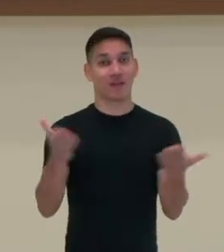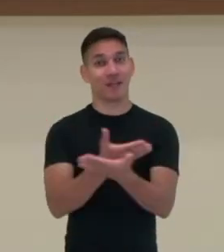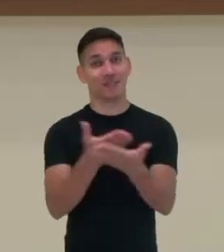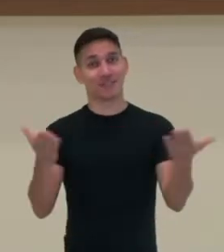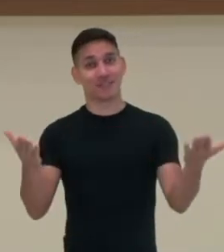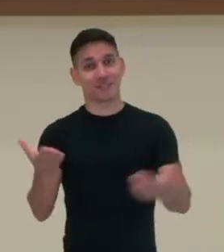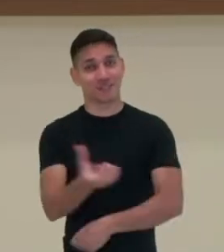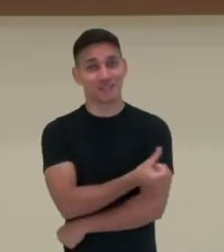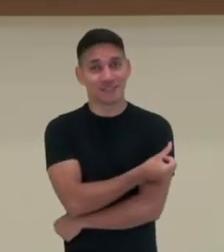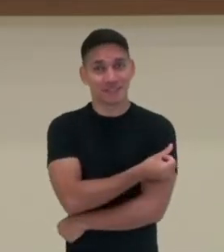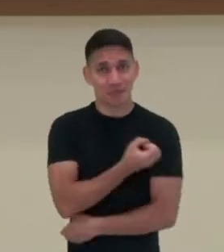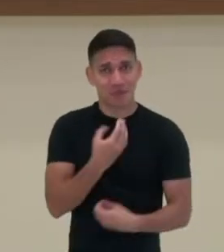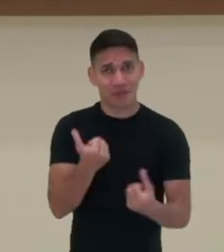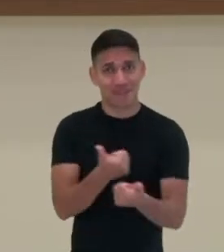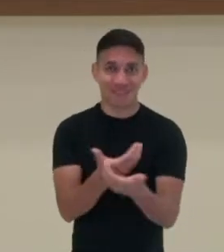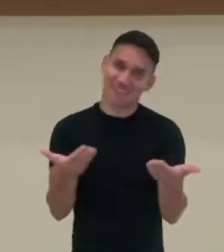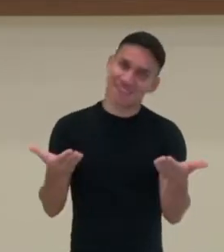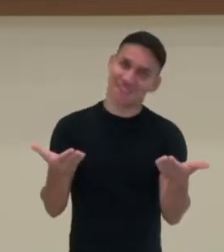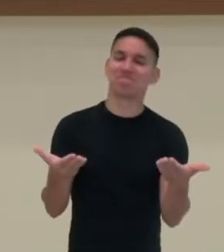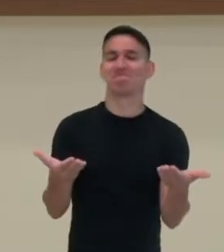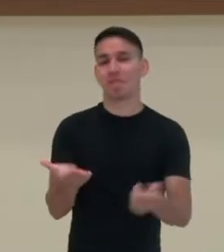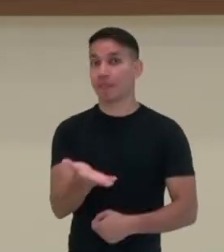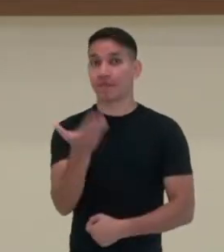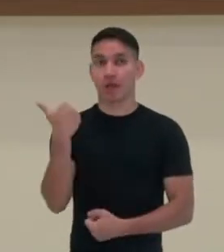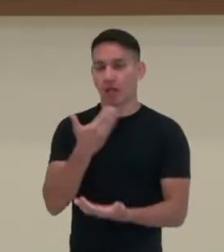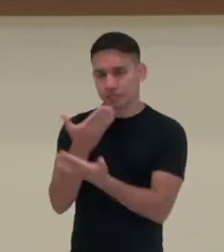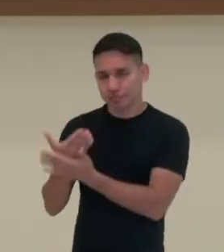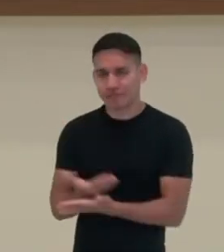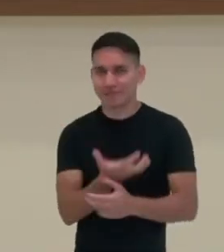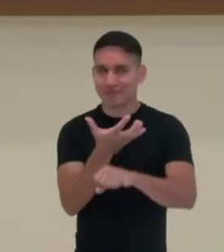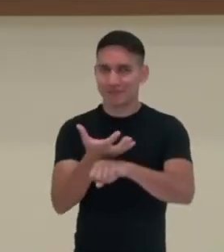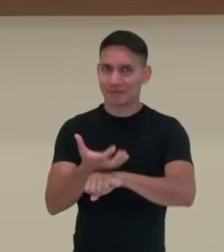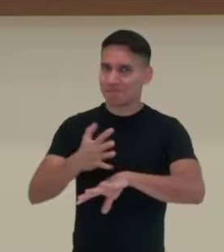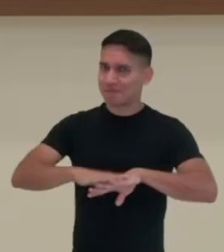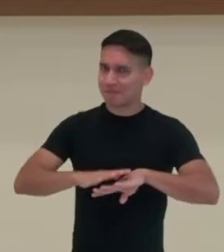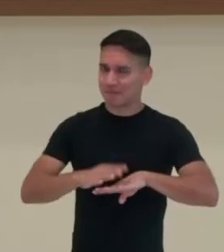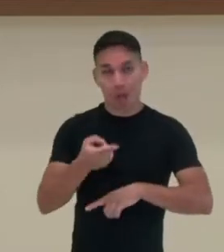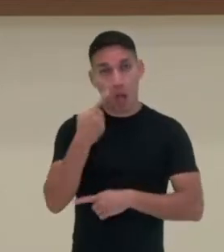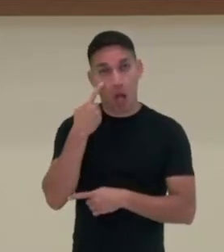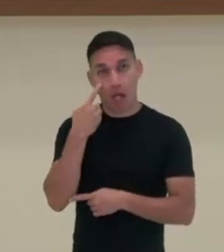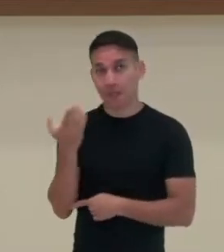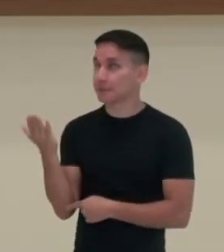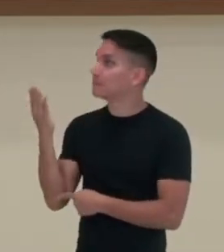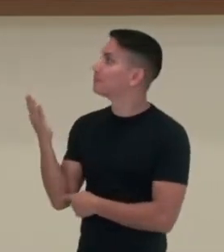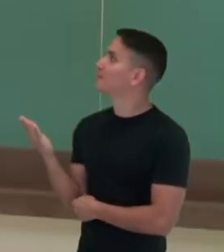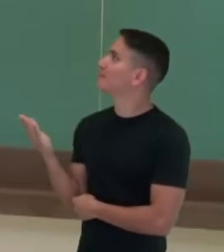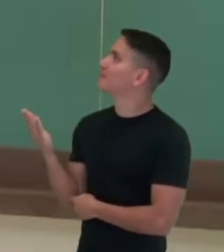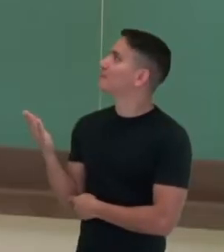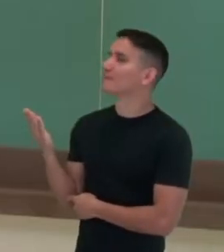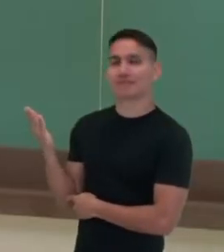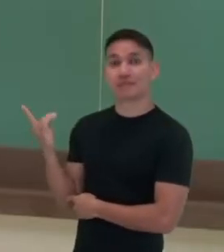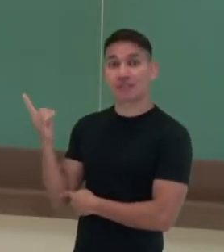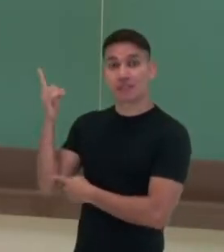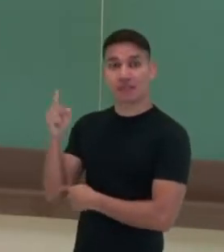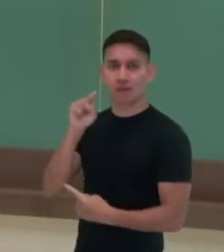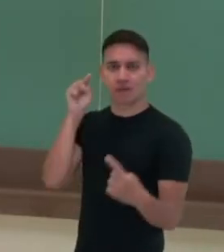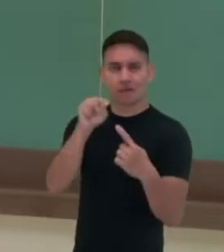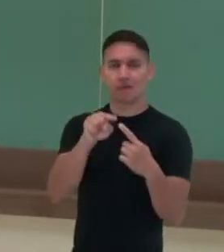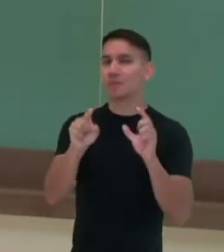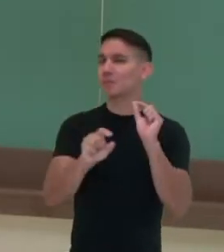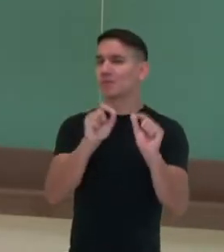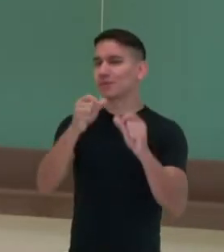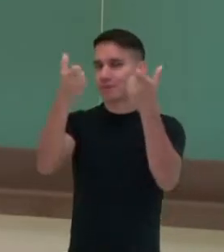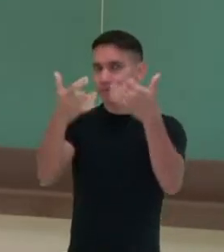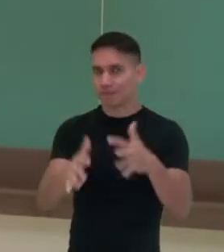Fala, galerinha do sexto ano, tudo bem com vocês? Bora lá estudar um pouquinho de matemática? Então me acompanhe. Nos nossos objetivos, né?